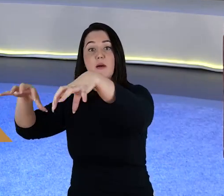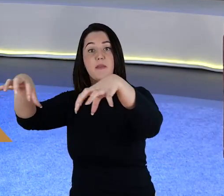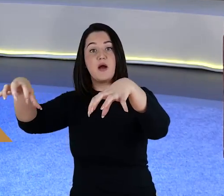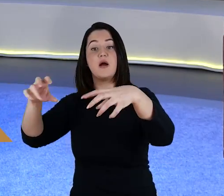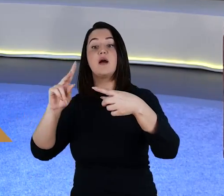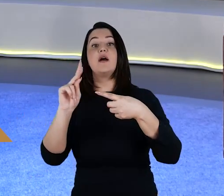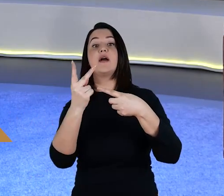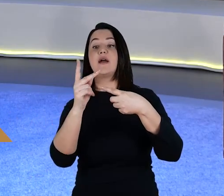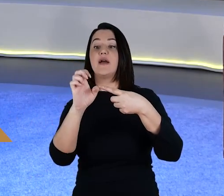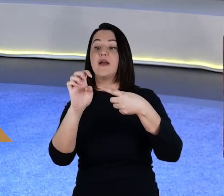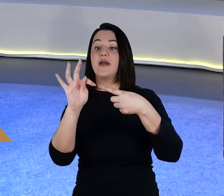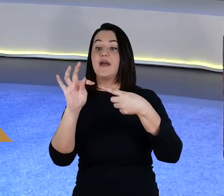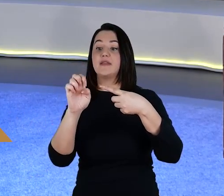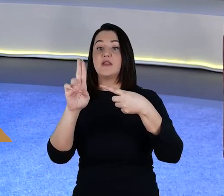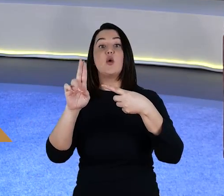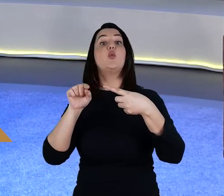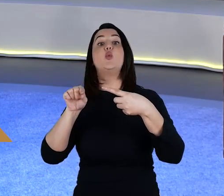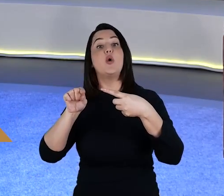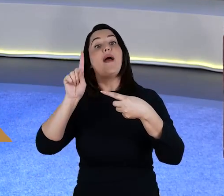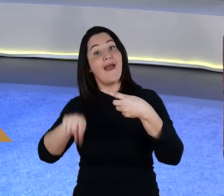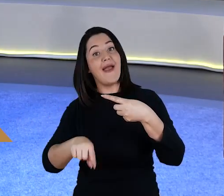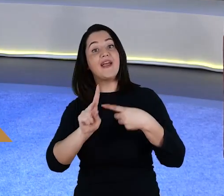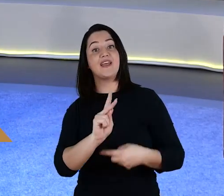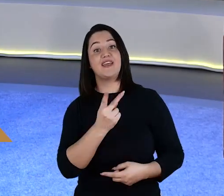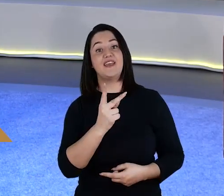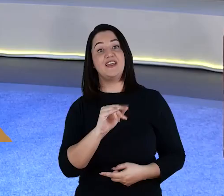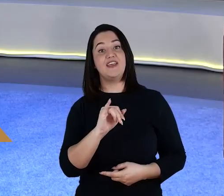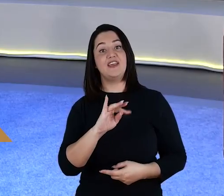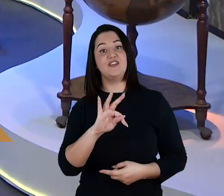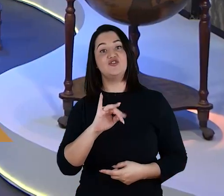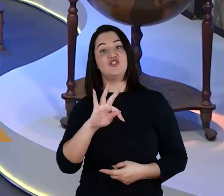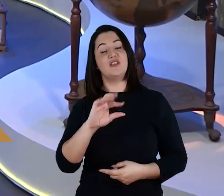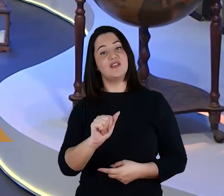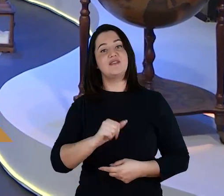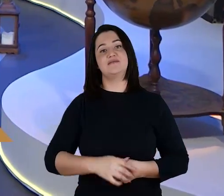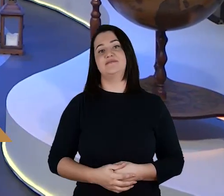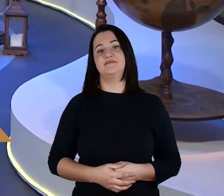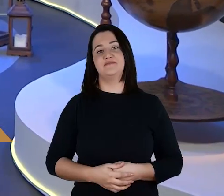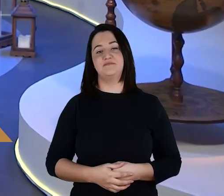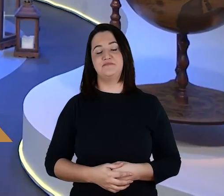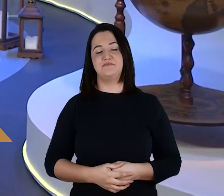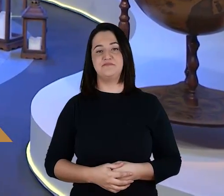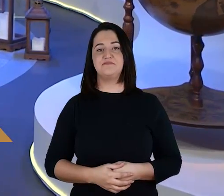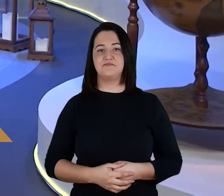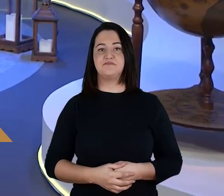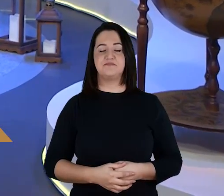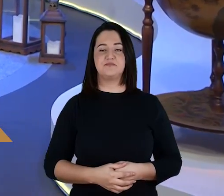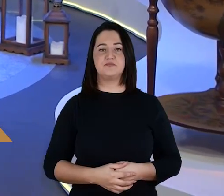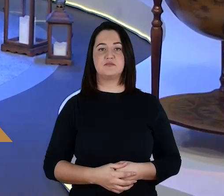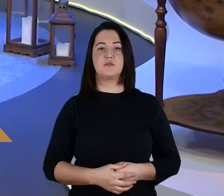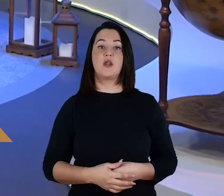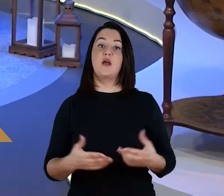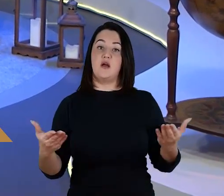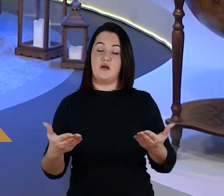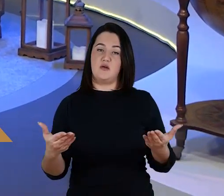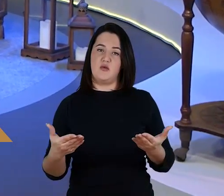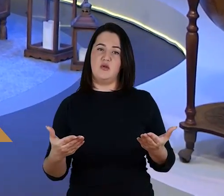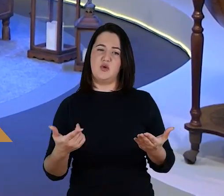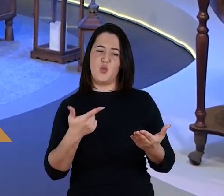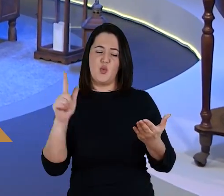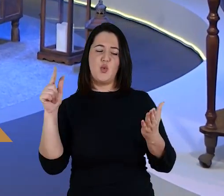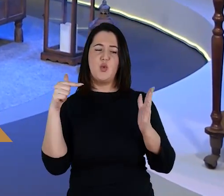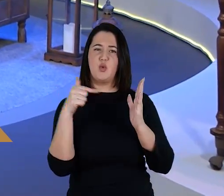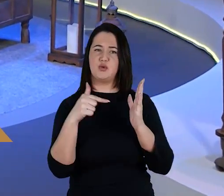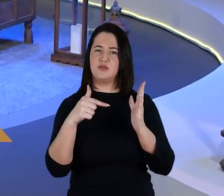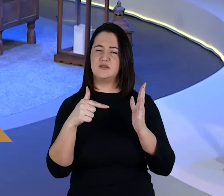da lista. Isso está em Deuteronômio 20, verso 17. Agora, uma ocorrência ainda muito